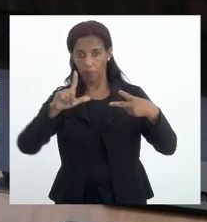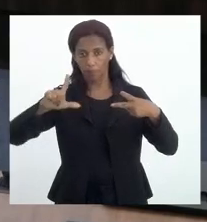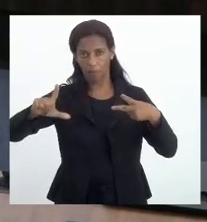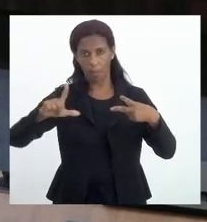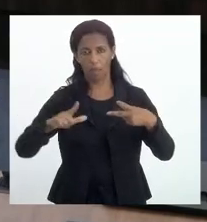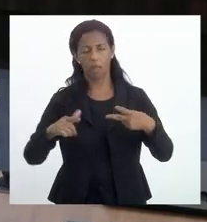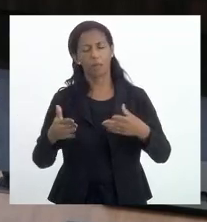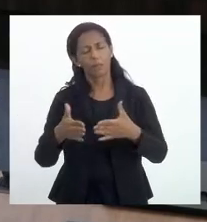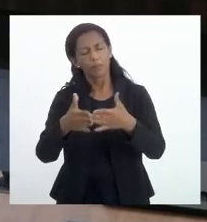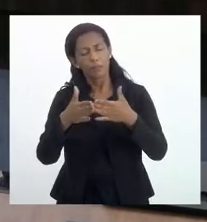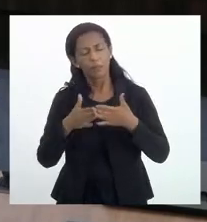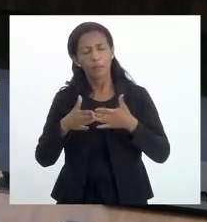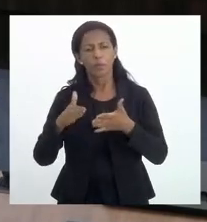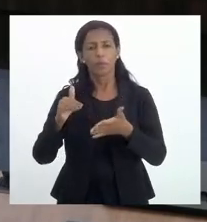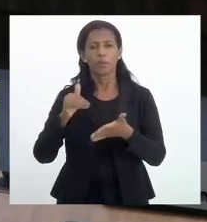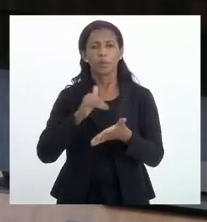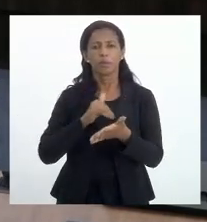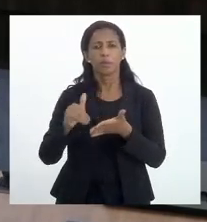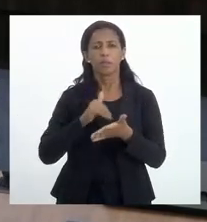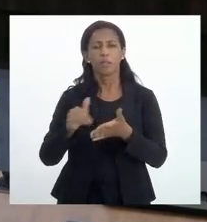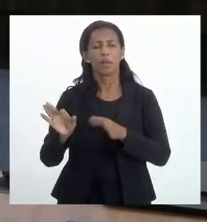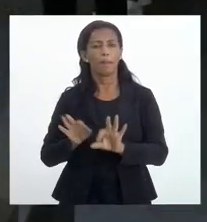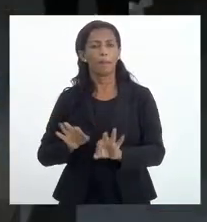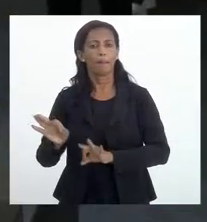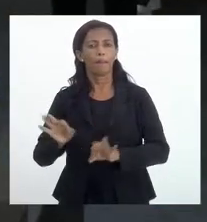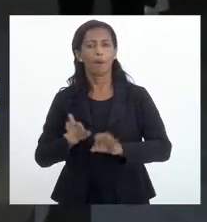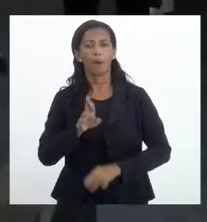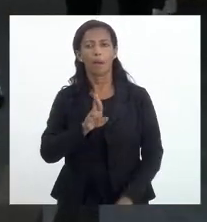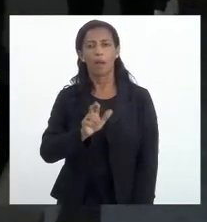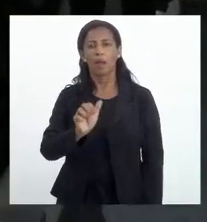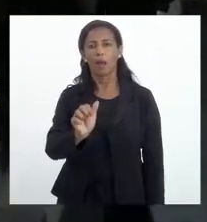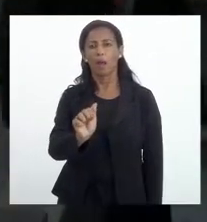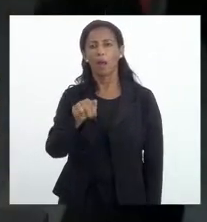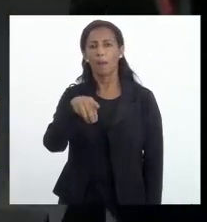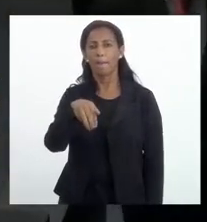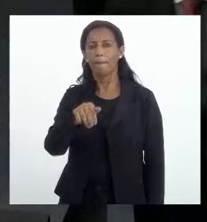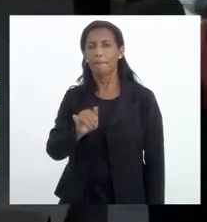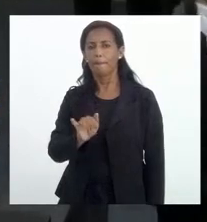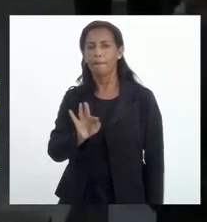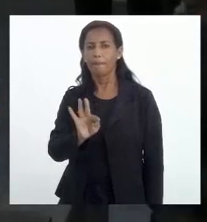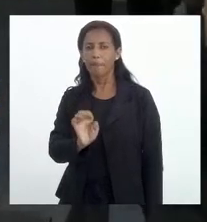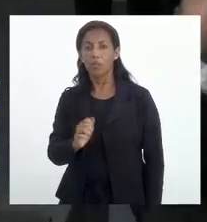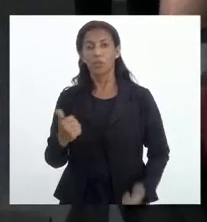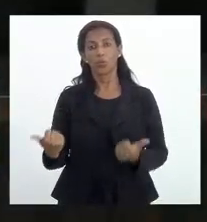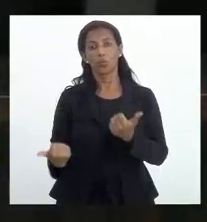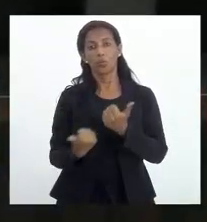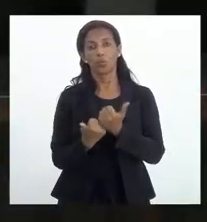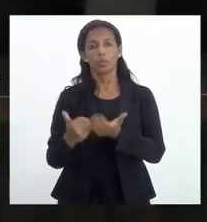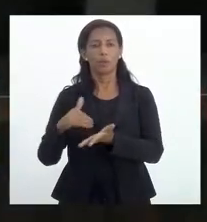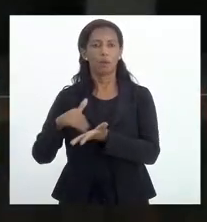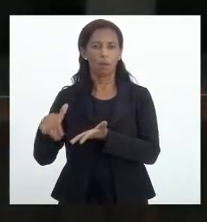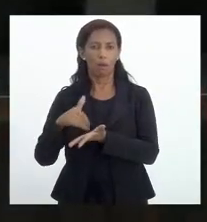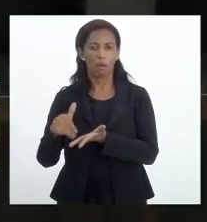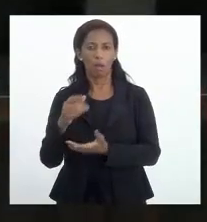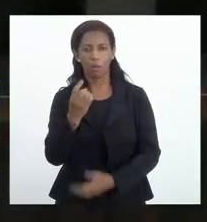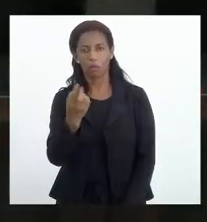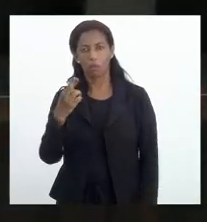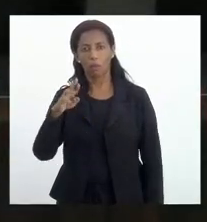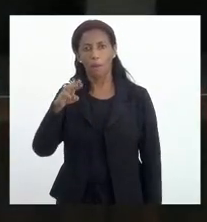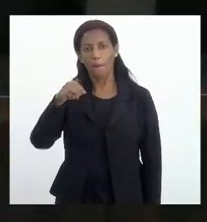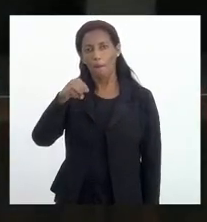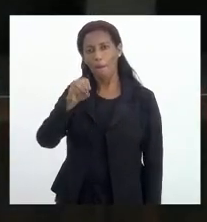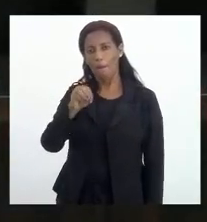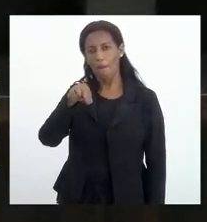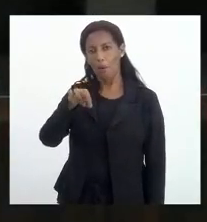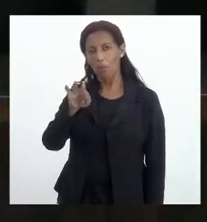de Planejamento, doutor Zamit, e o subsecretário, doutor